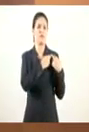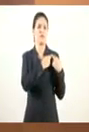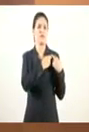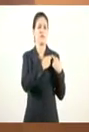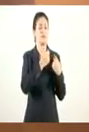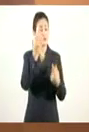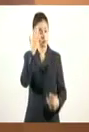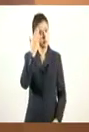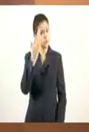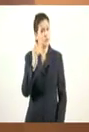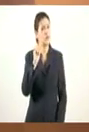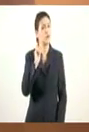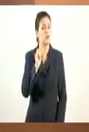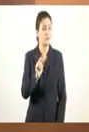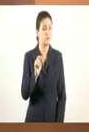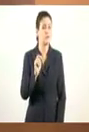que